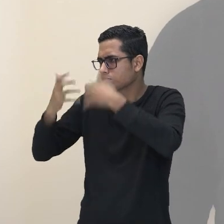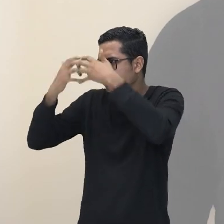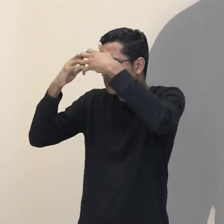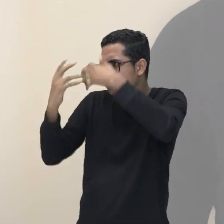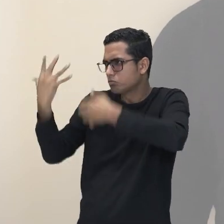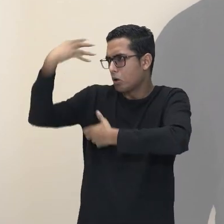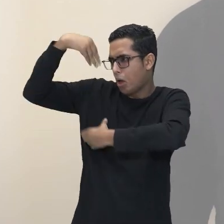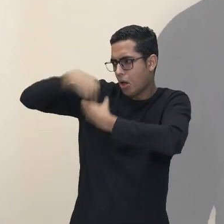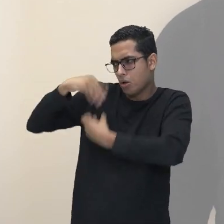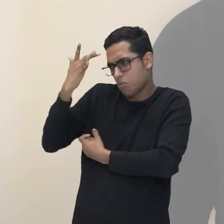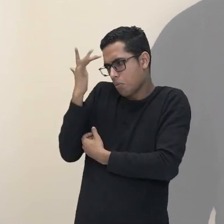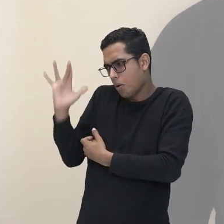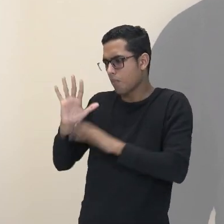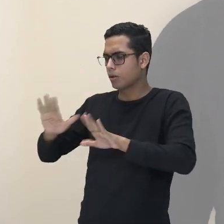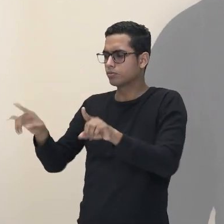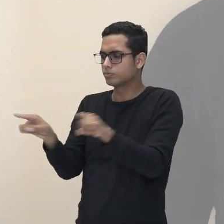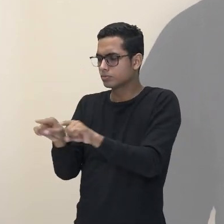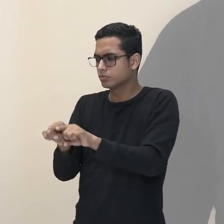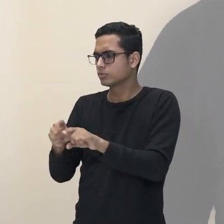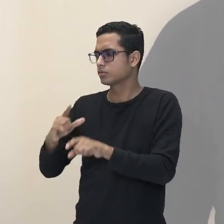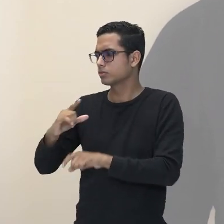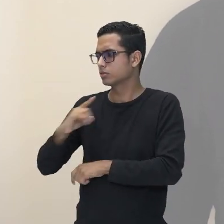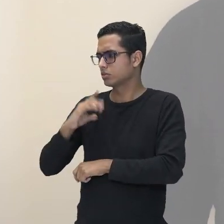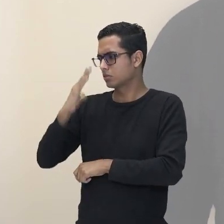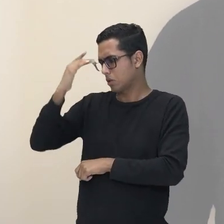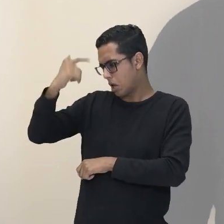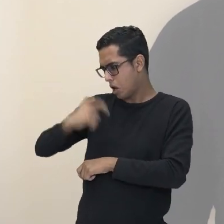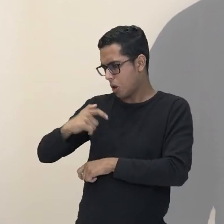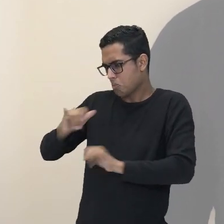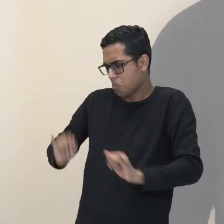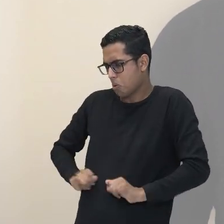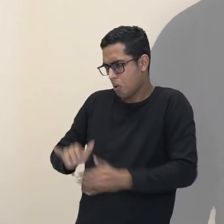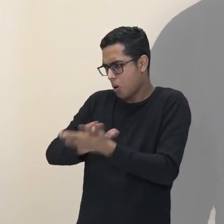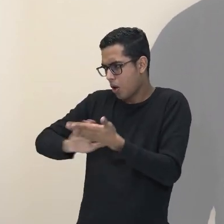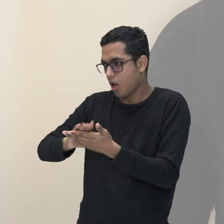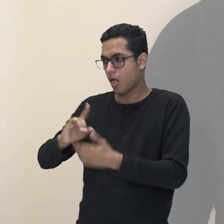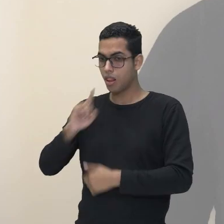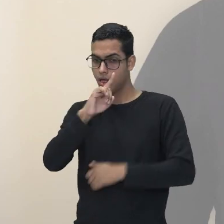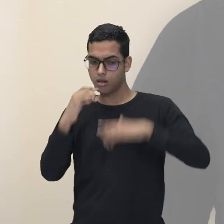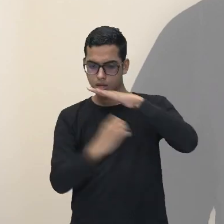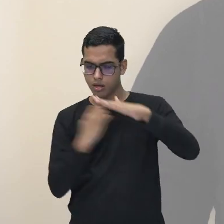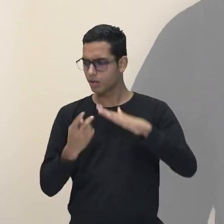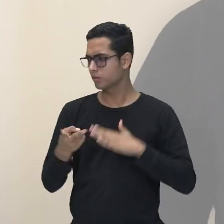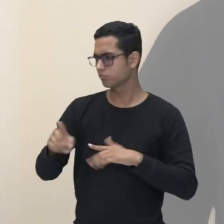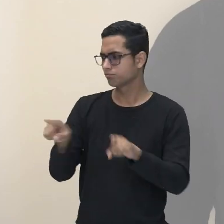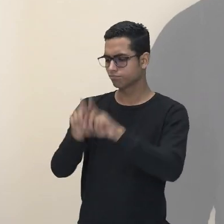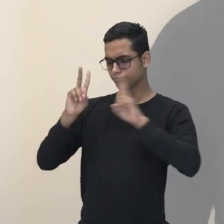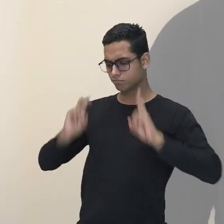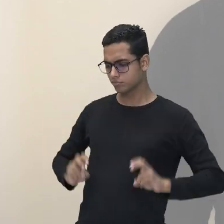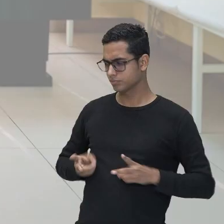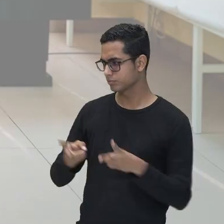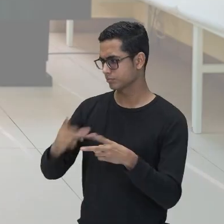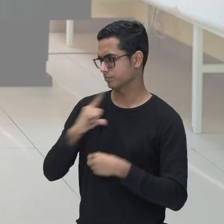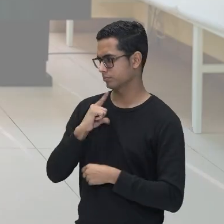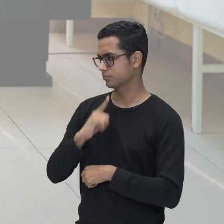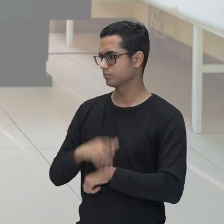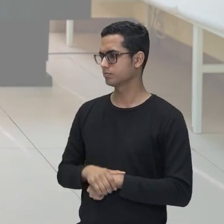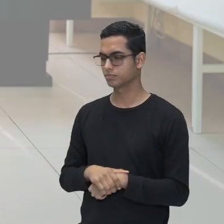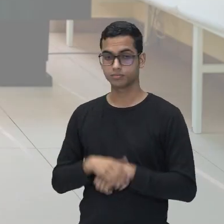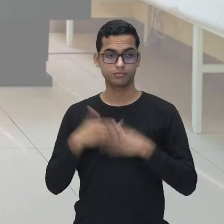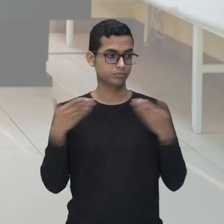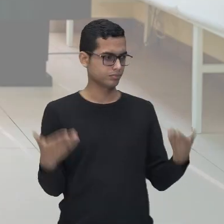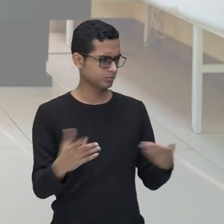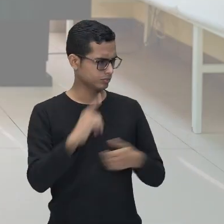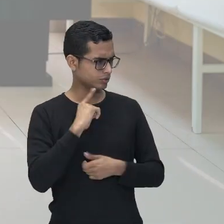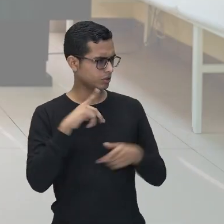não sei. Do mais sei que não sofro. Lá na empresa fazem-nos inspeções. Deu